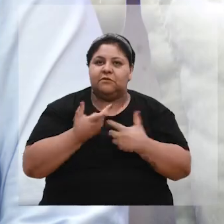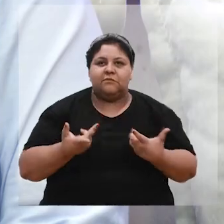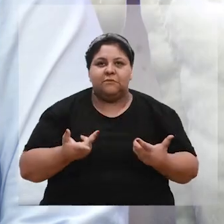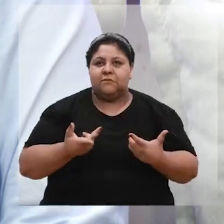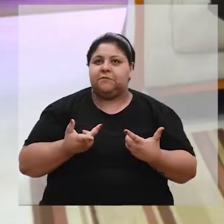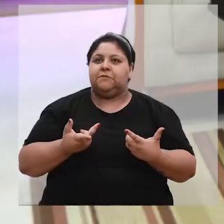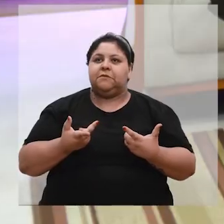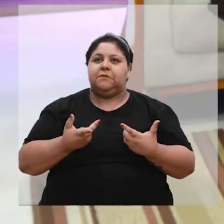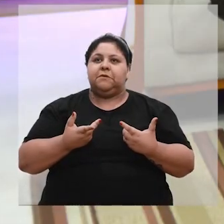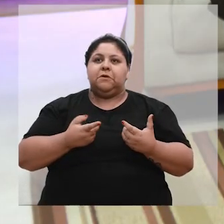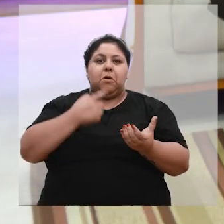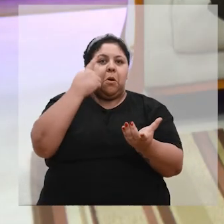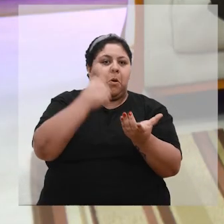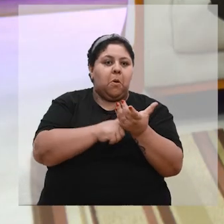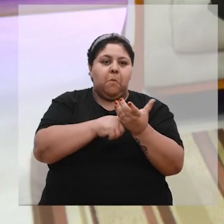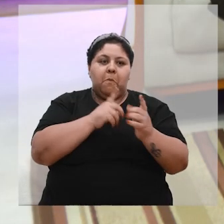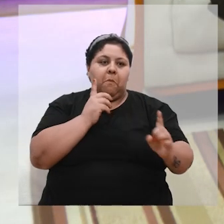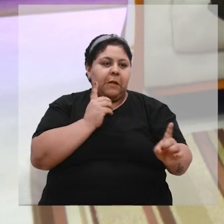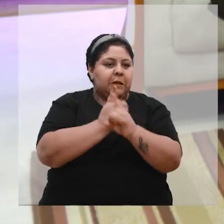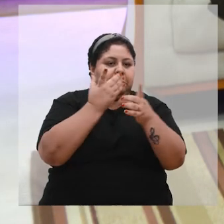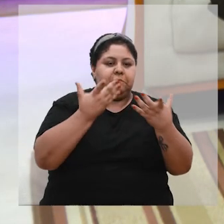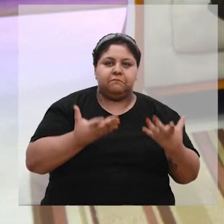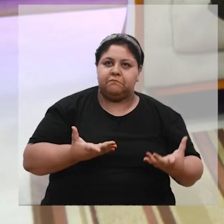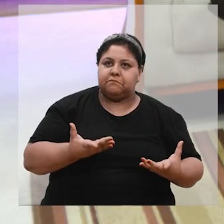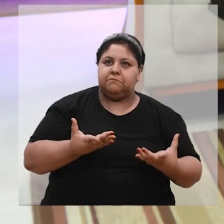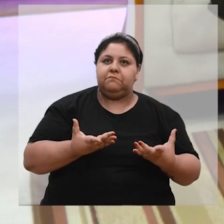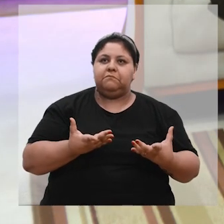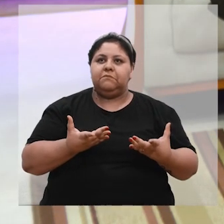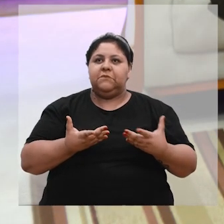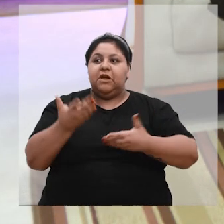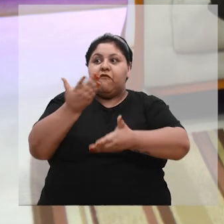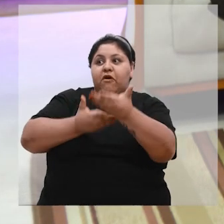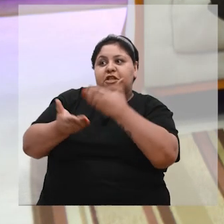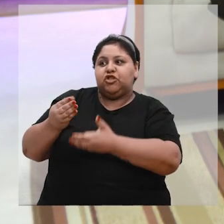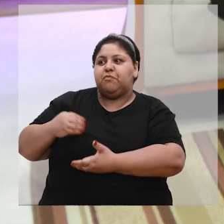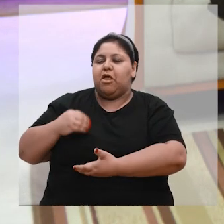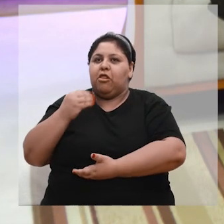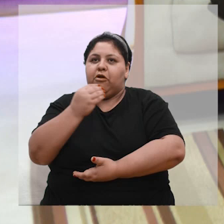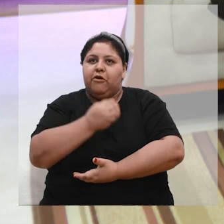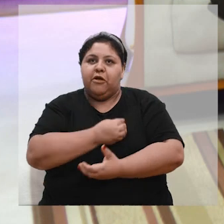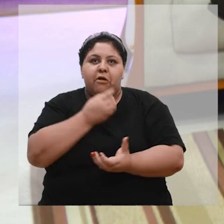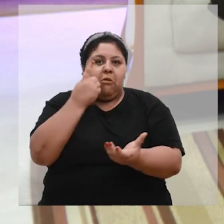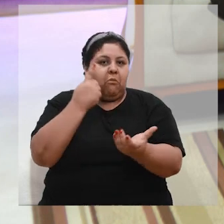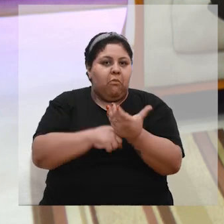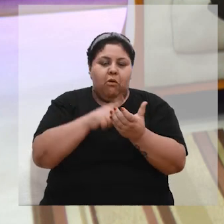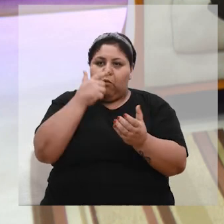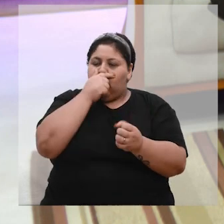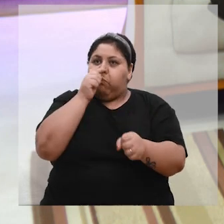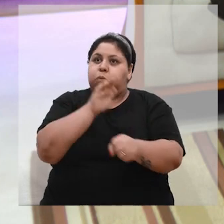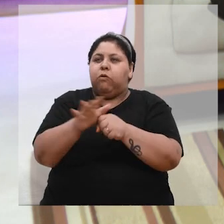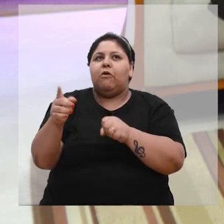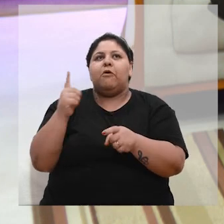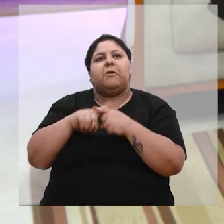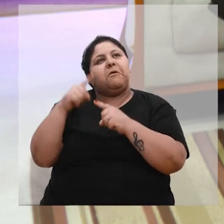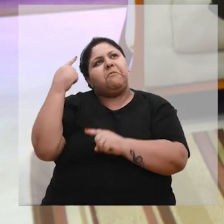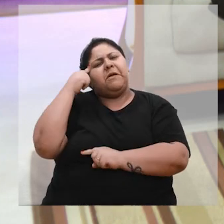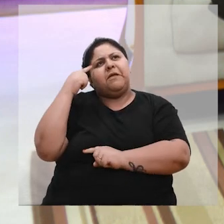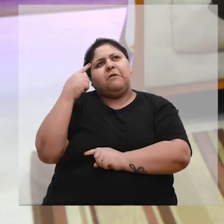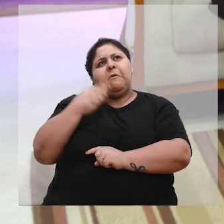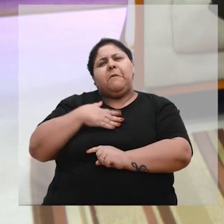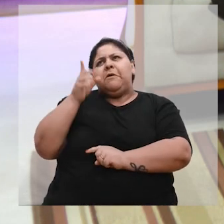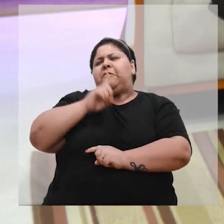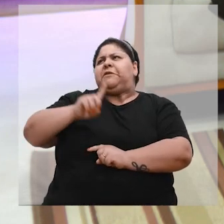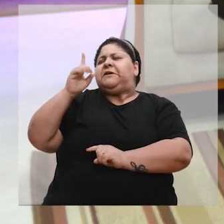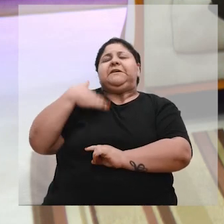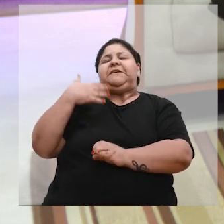vão atrás, as pessoas marcam os exames, as pessoas, elas vão nas consultas, as agendas ficam lotadas, porque elas pensam assim, meu